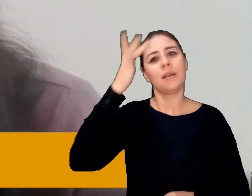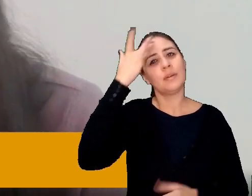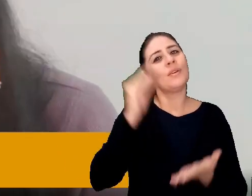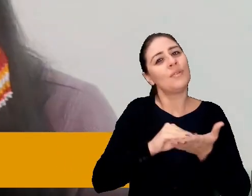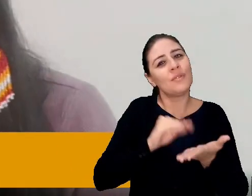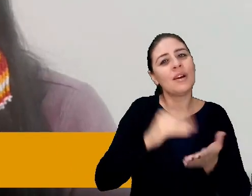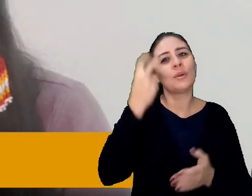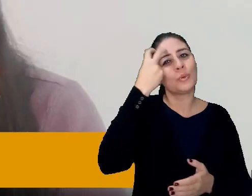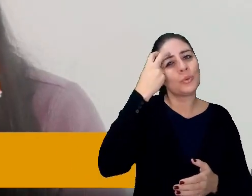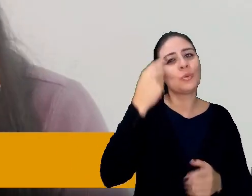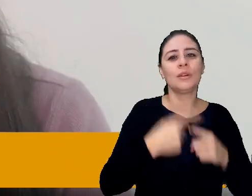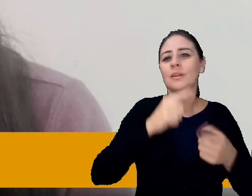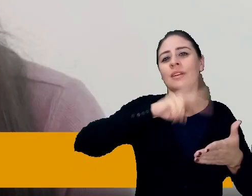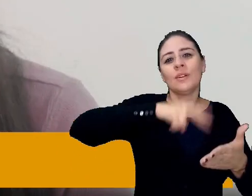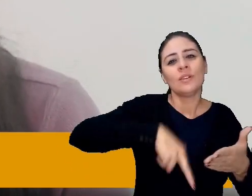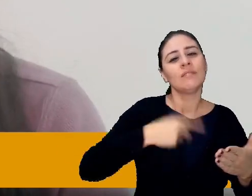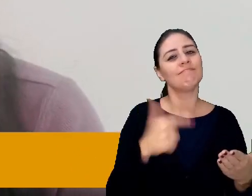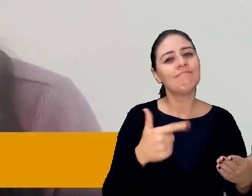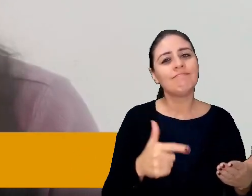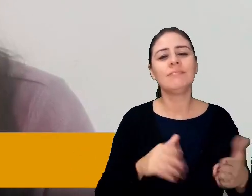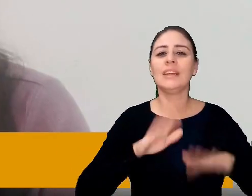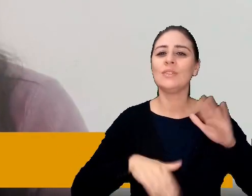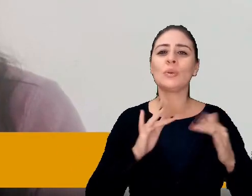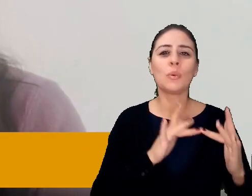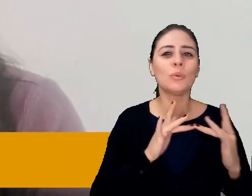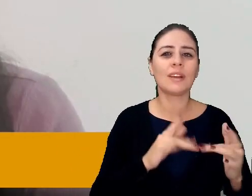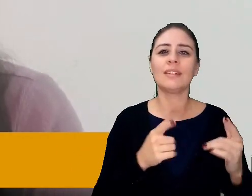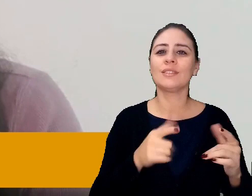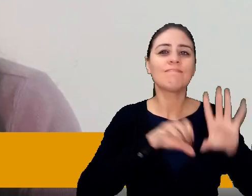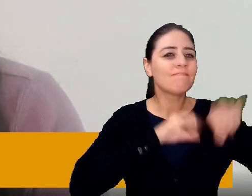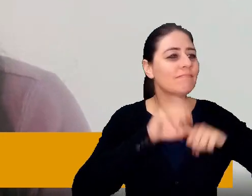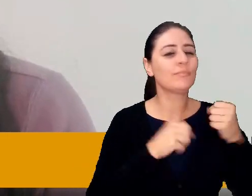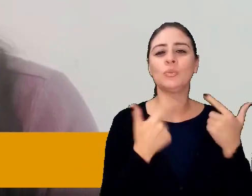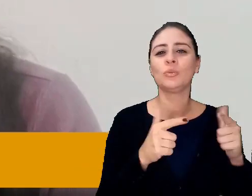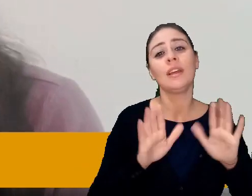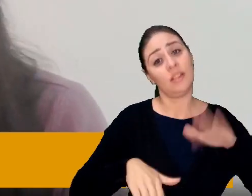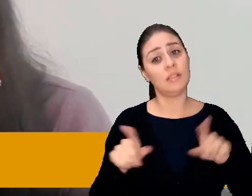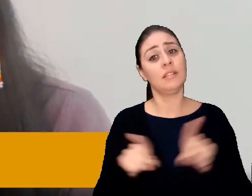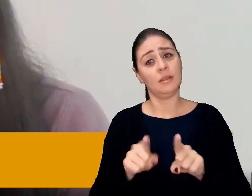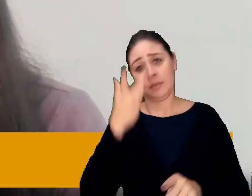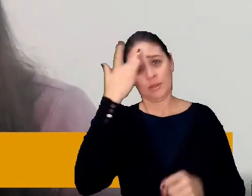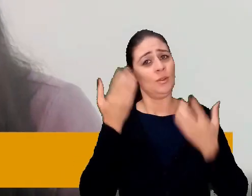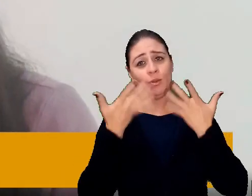liam ou porque não tinham contato mesmo. E às vezes as pessoas não querem ter o contato, né? Porque é que nem eu